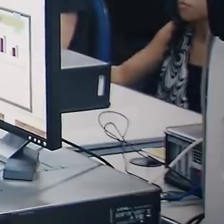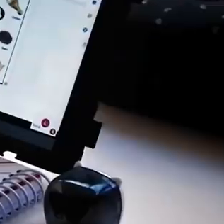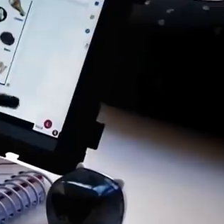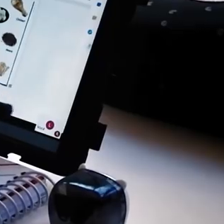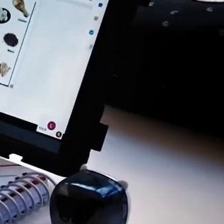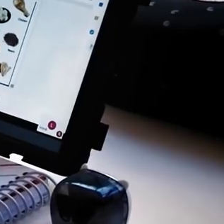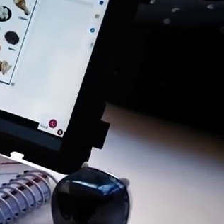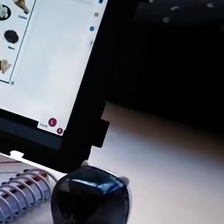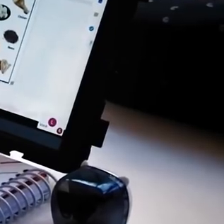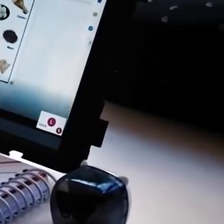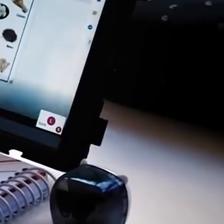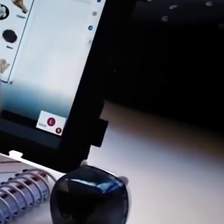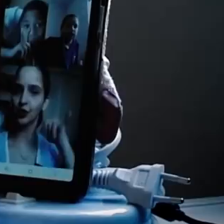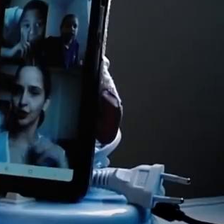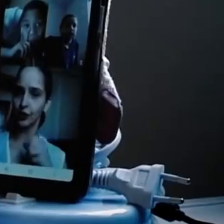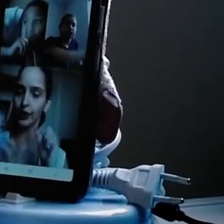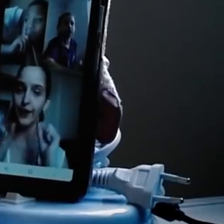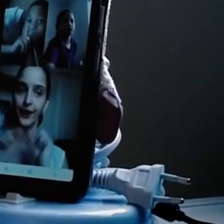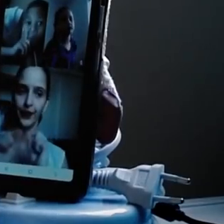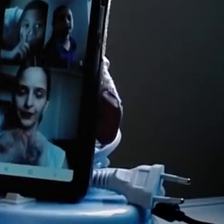Tchau, tchau.